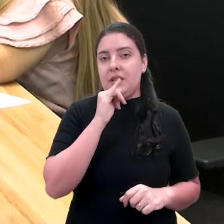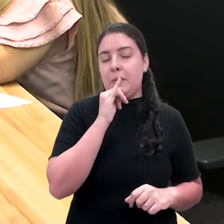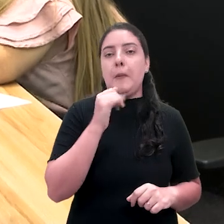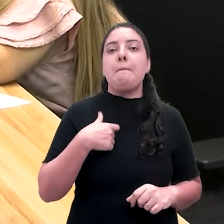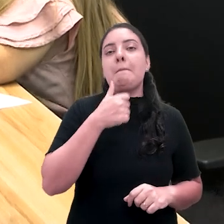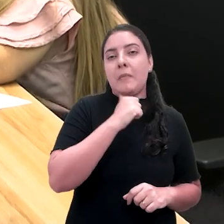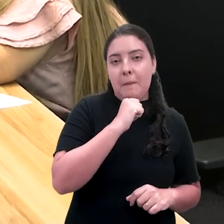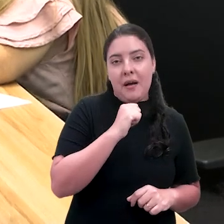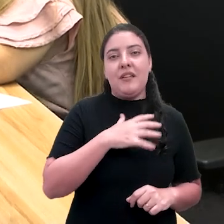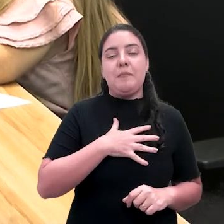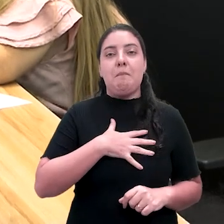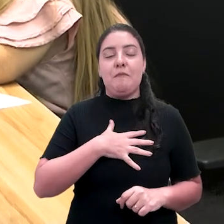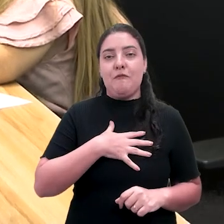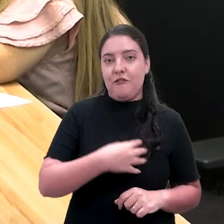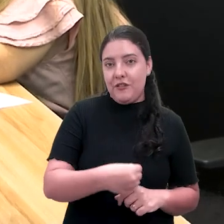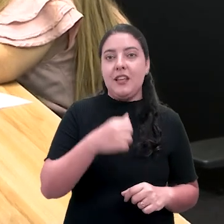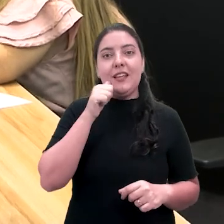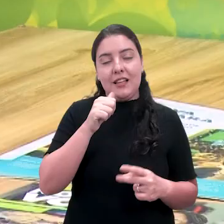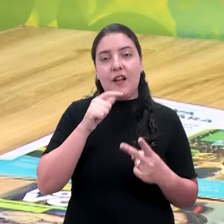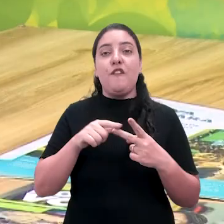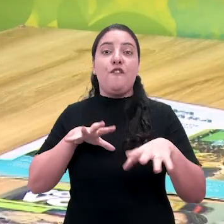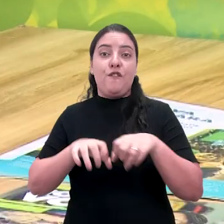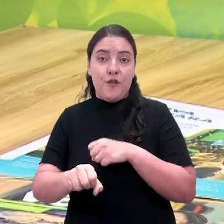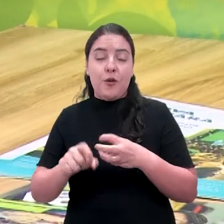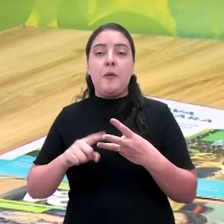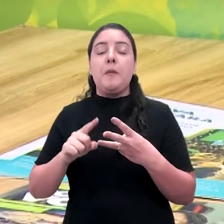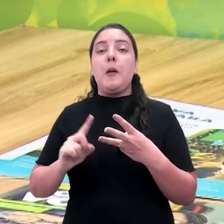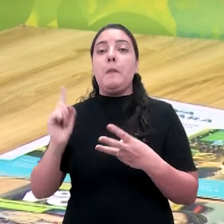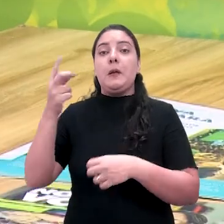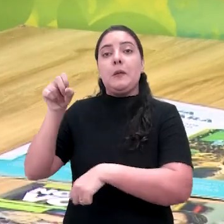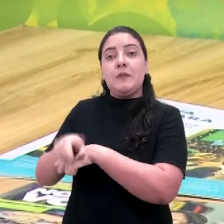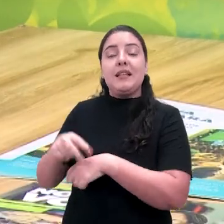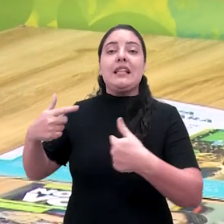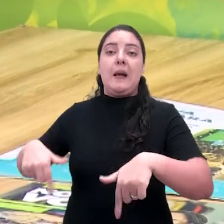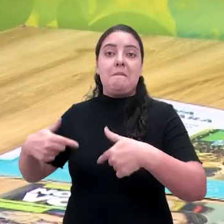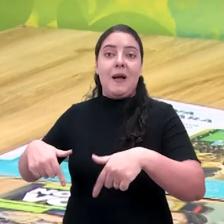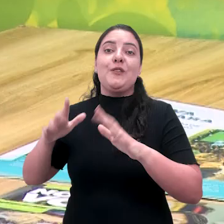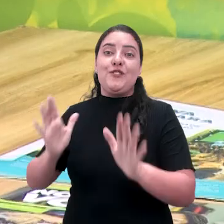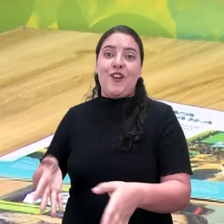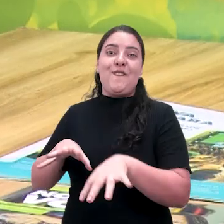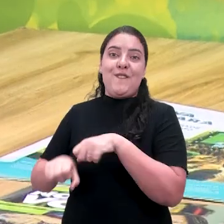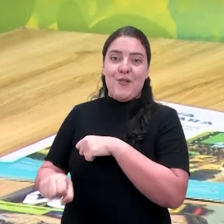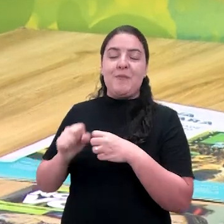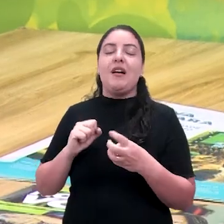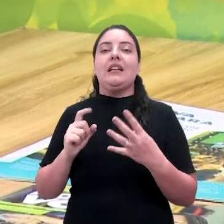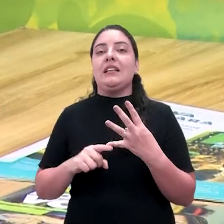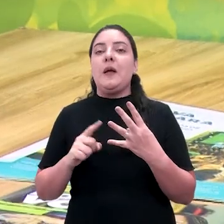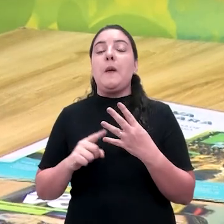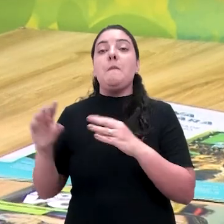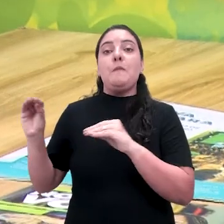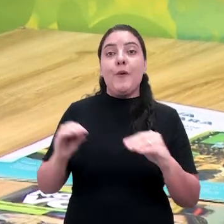Flor. Virou quando eu me formei, virou quando eu tive meu primeiro emprego como formada, né? Virou quando a gente veio